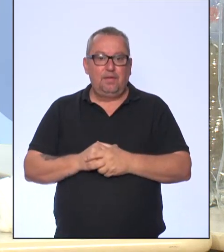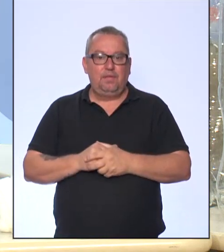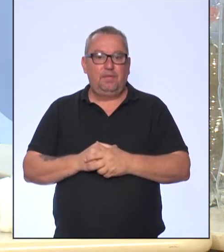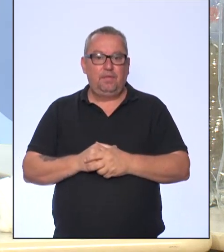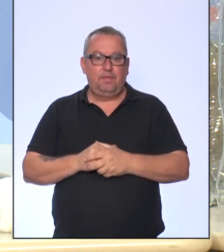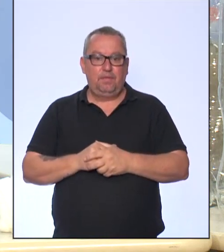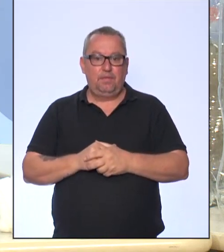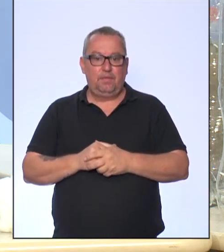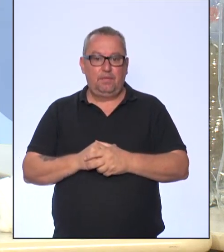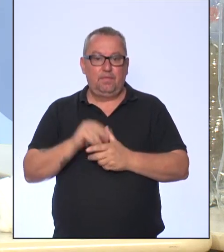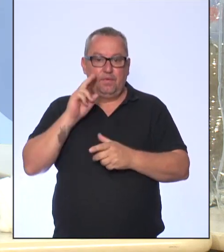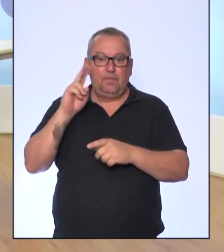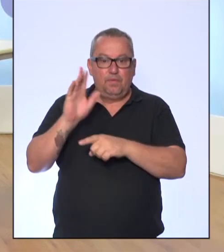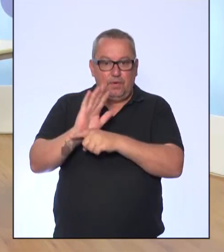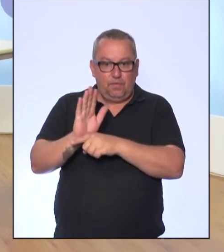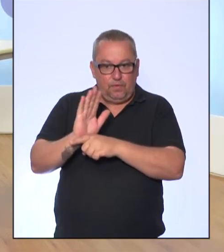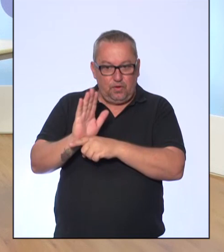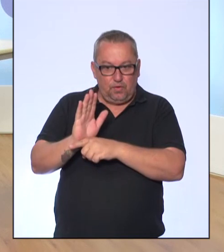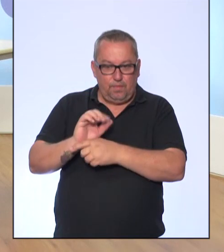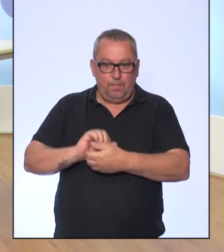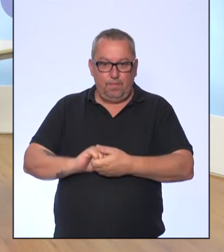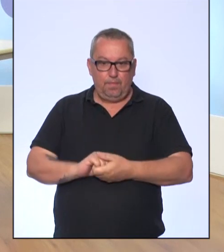então para o vídeo?